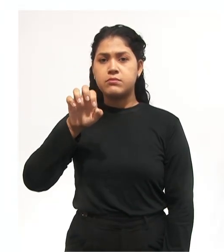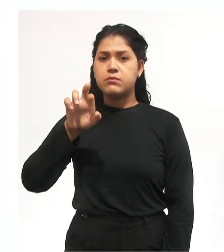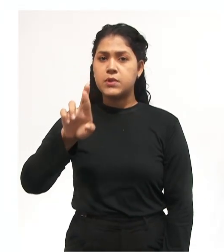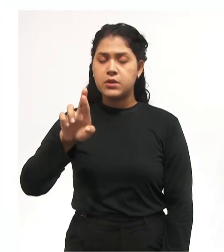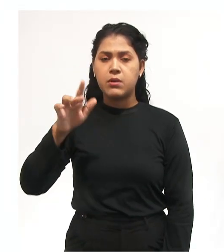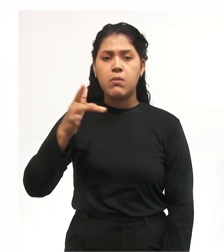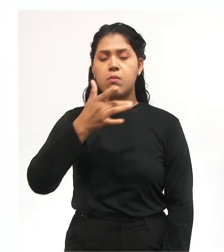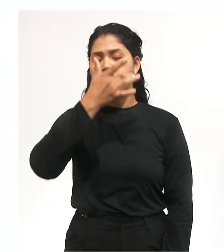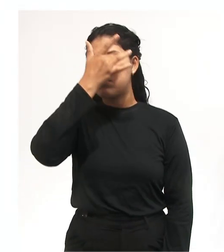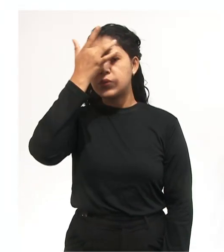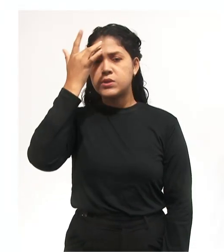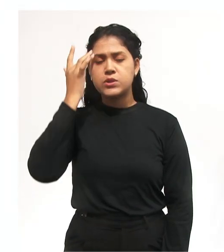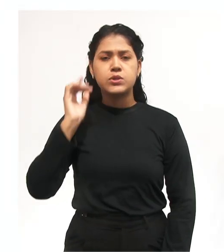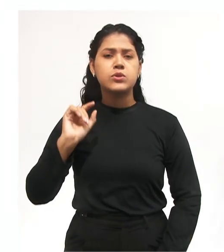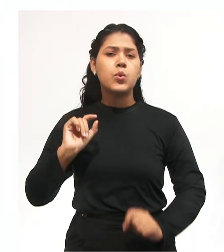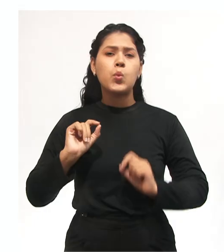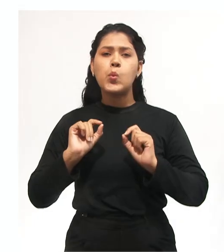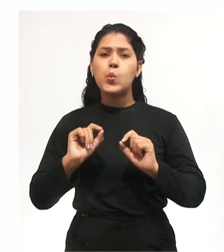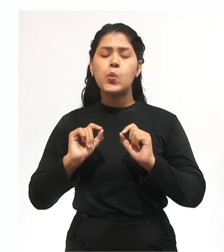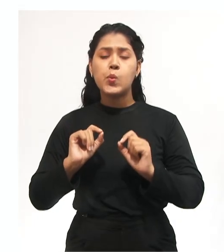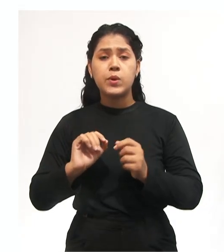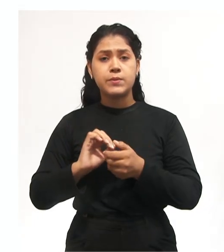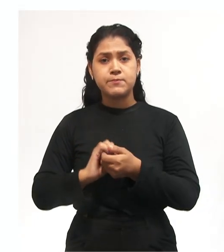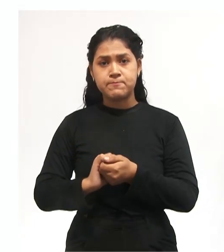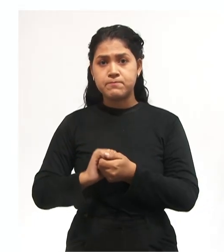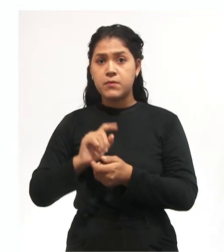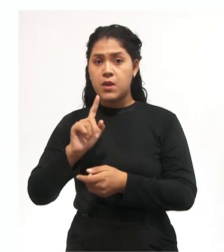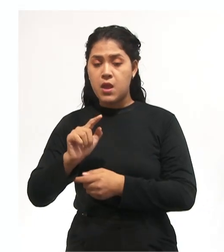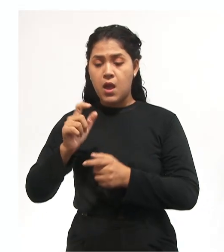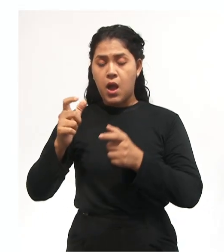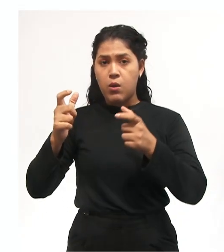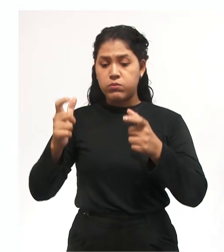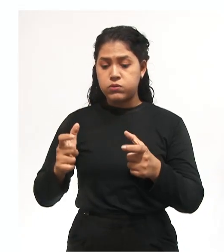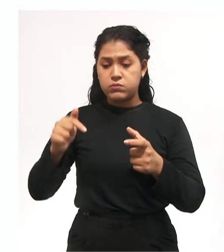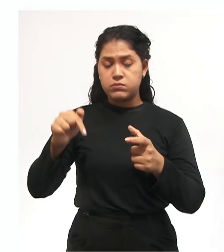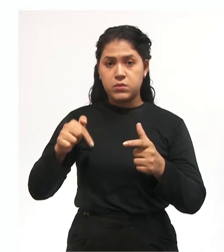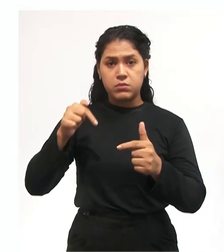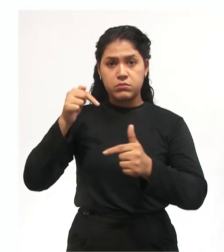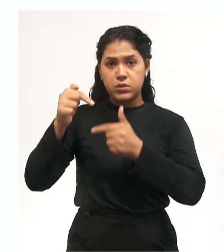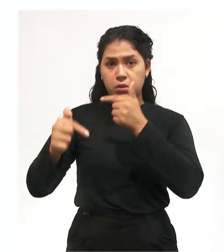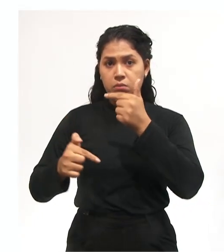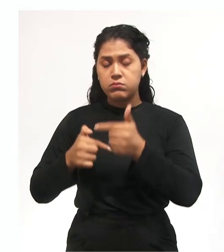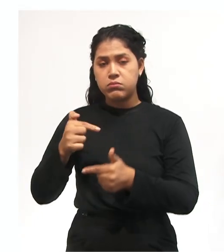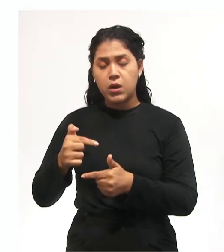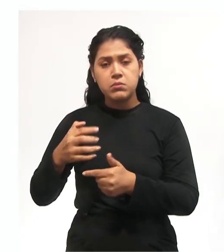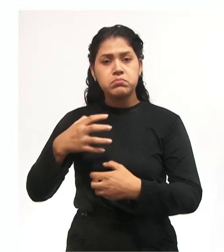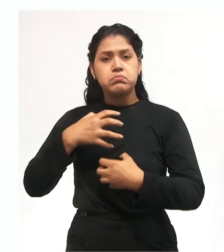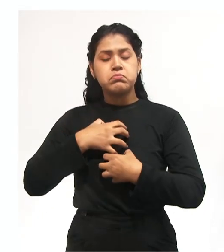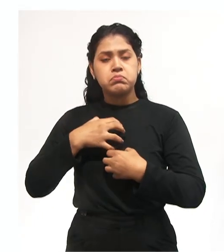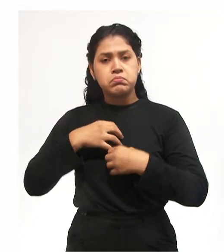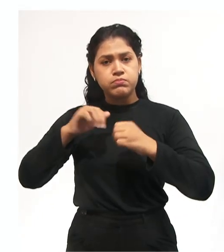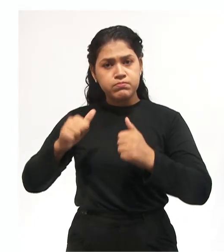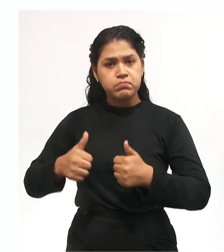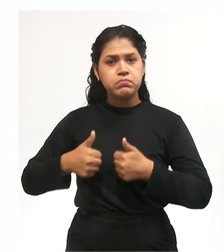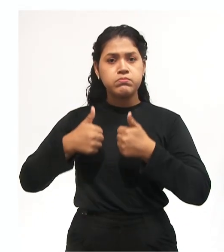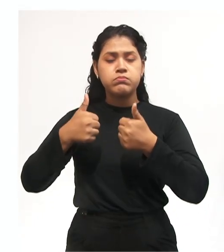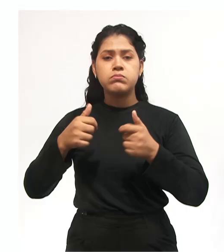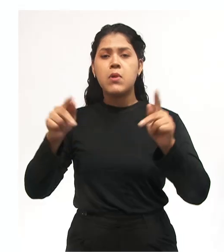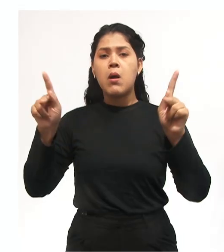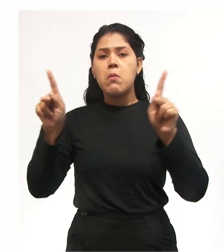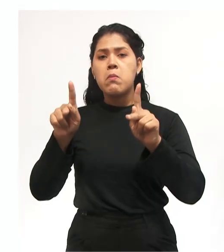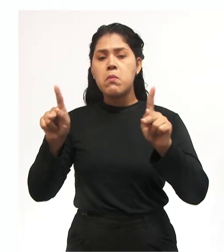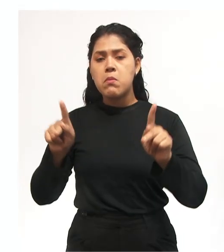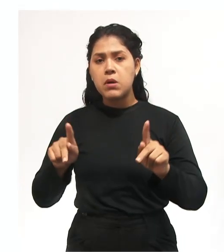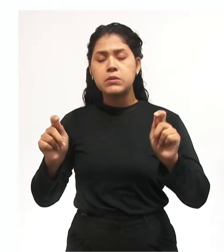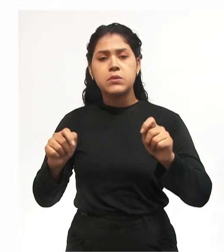de manter pessoas, ele refere-se ao estabelecimento de um ambiente de trabalho mais harmônico, mais